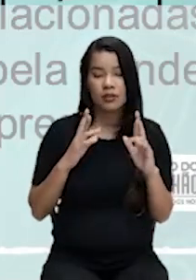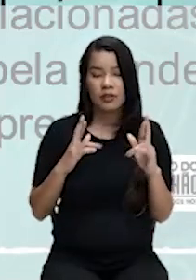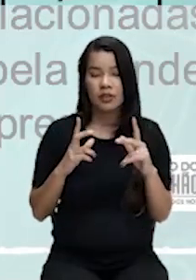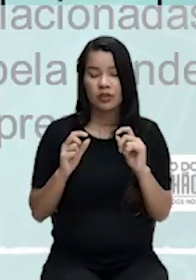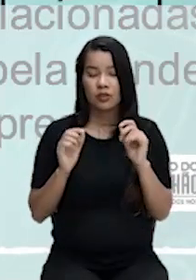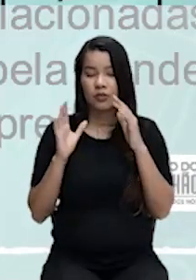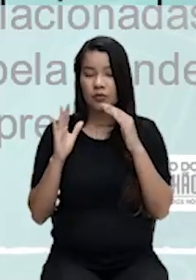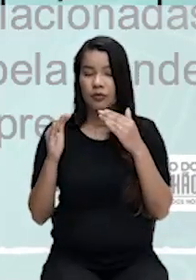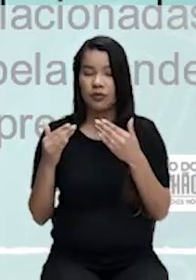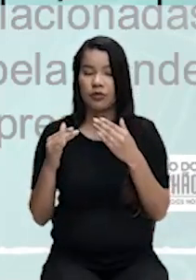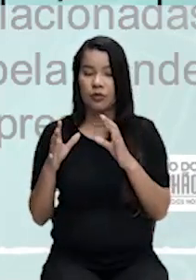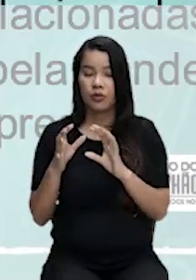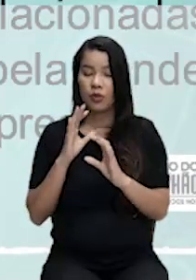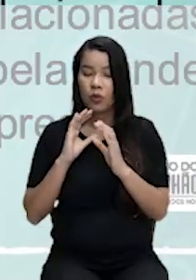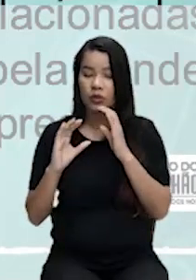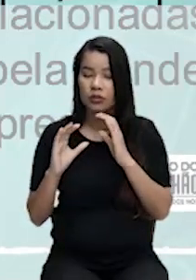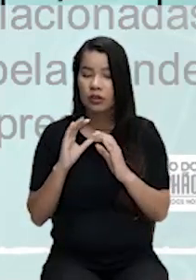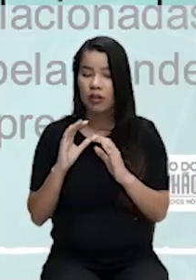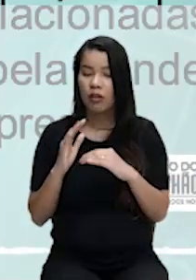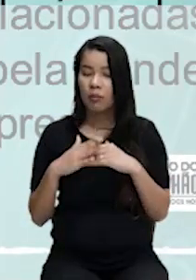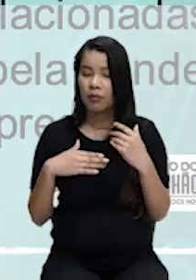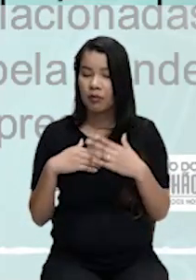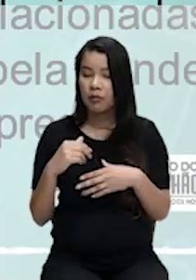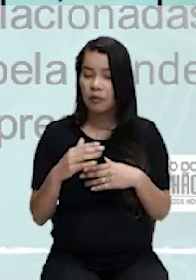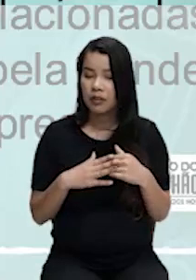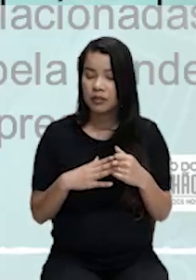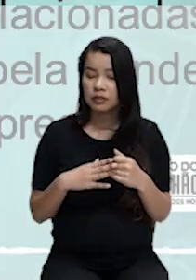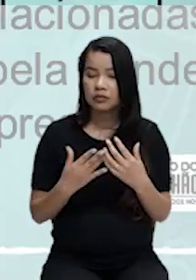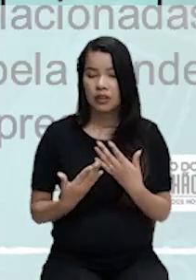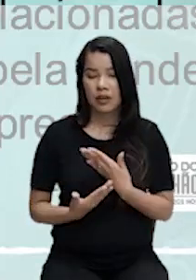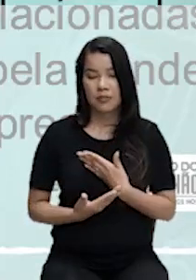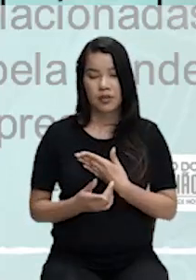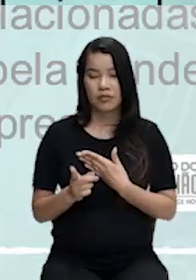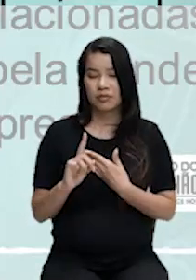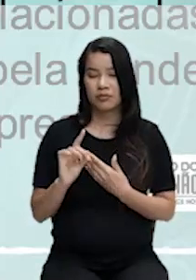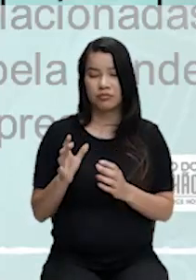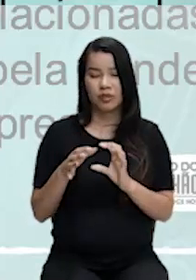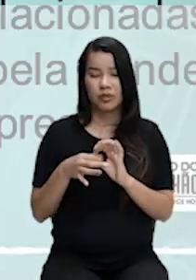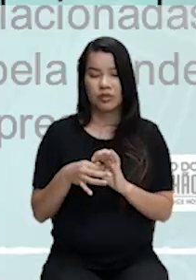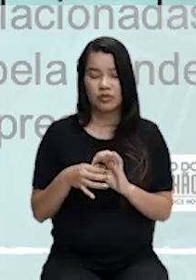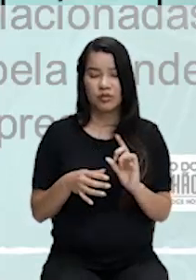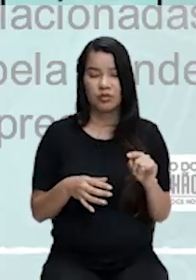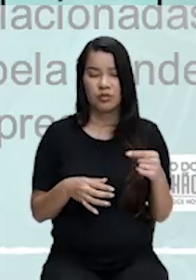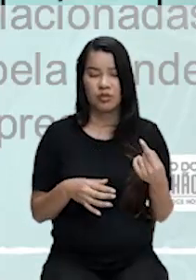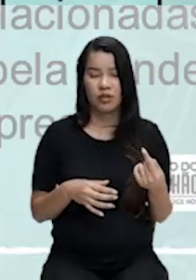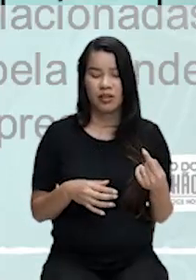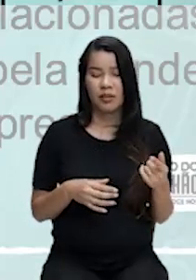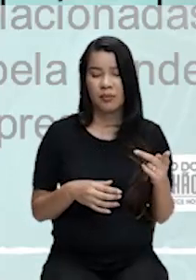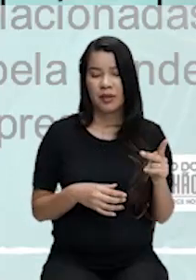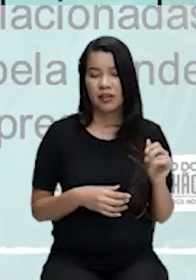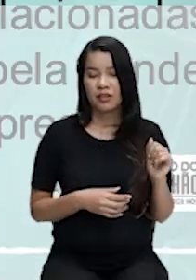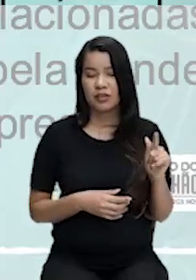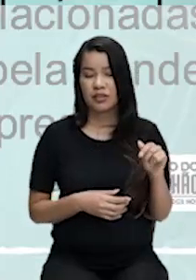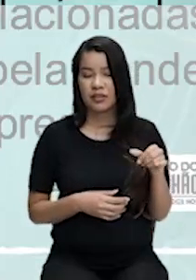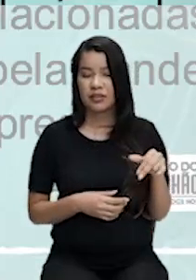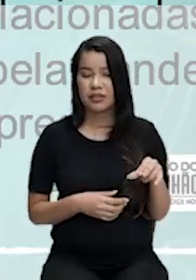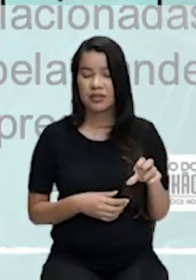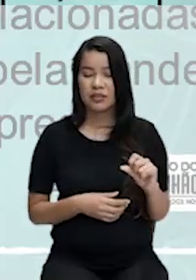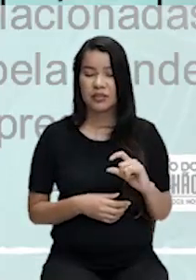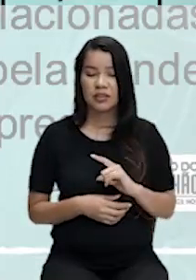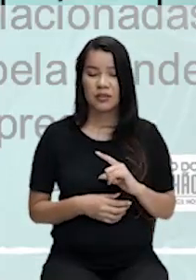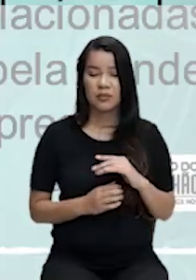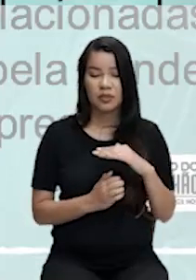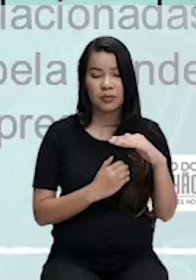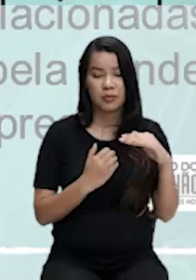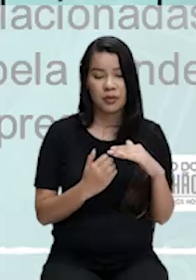temos conexões, em vez de páginas, temos companhias. Outro grande diferencial são as comunidades, que reúnem interessados em algum